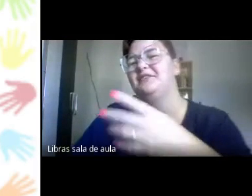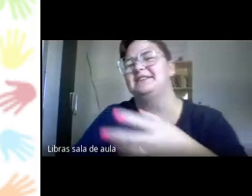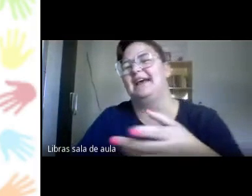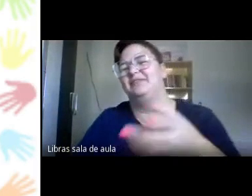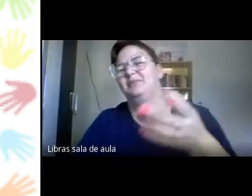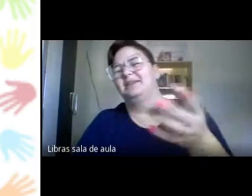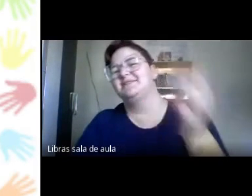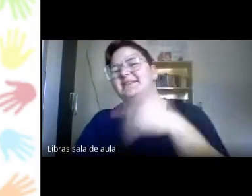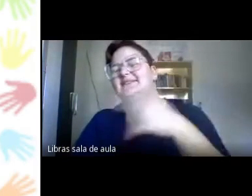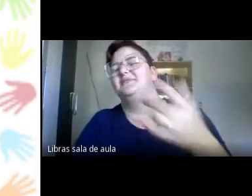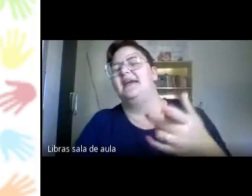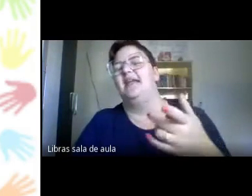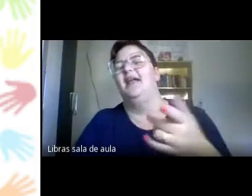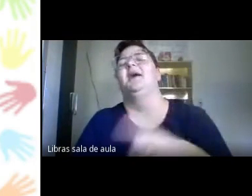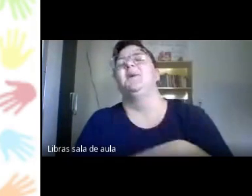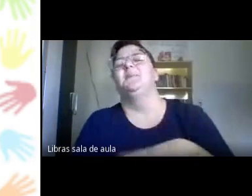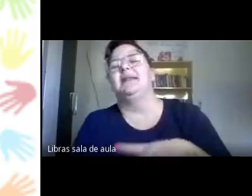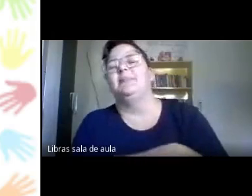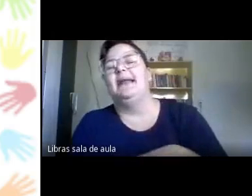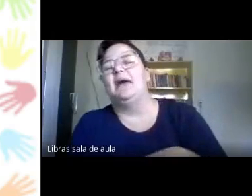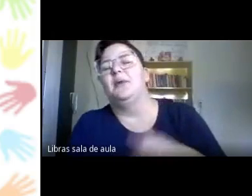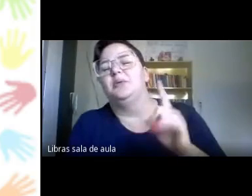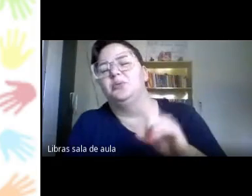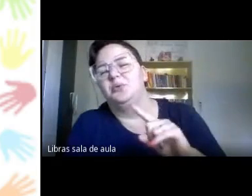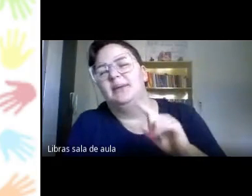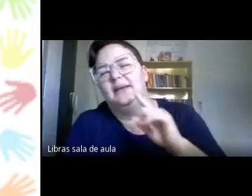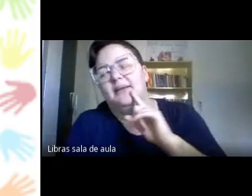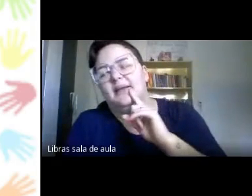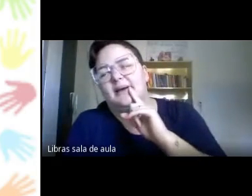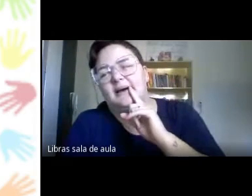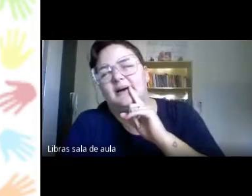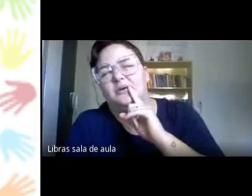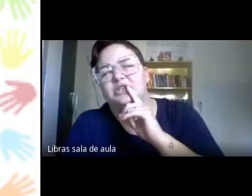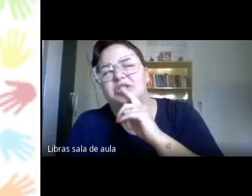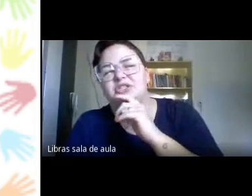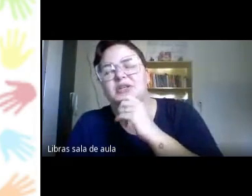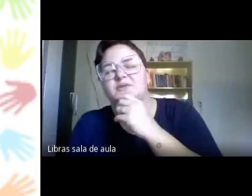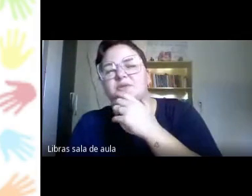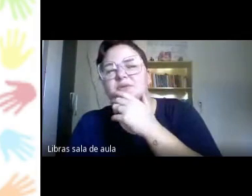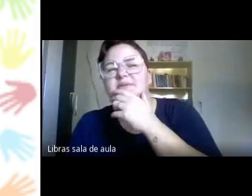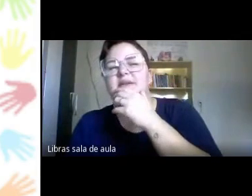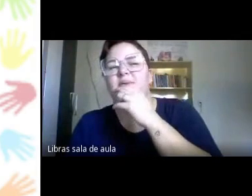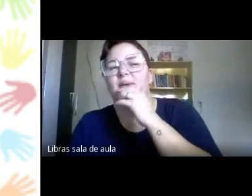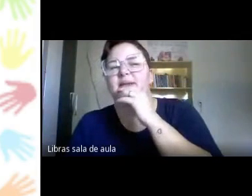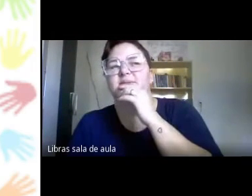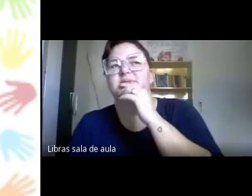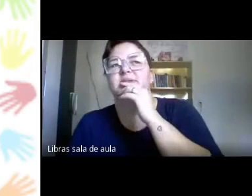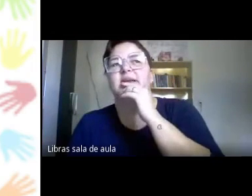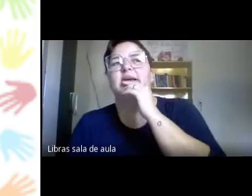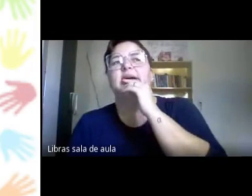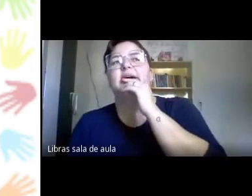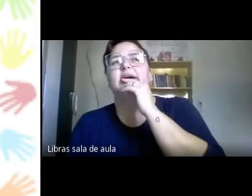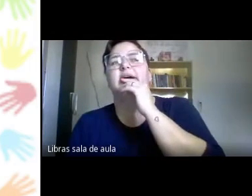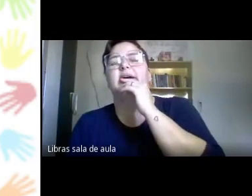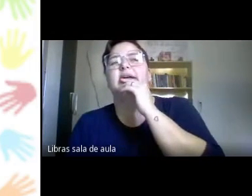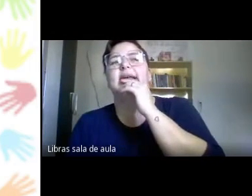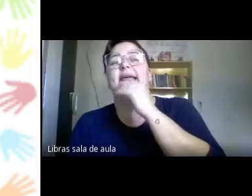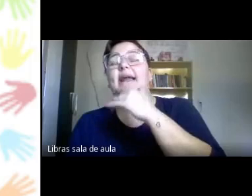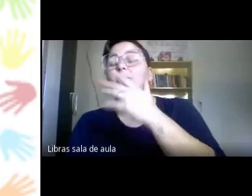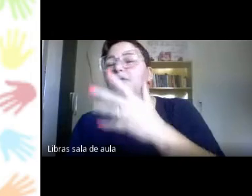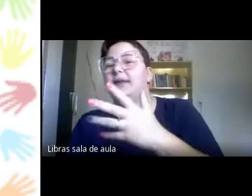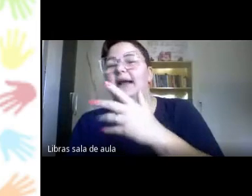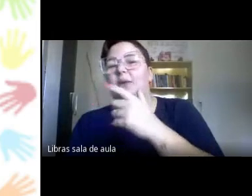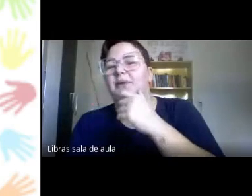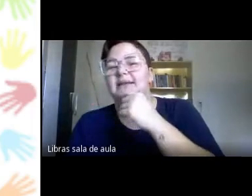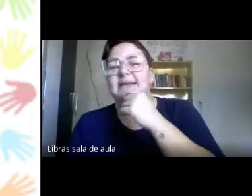gente revezava muitas vezes, eu e ela, para trabalhar com a turma onde a gente tinha os surdos incluídos. E aí